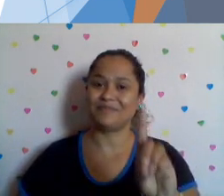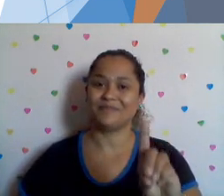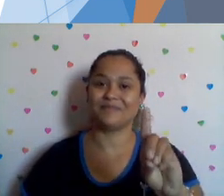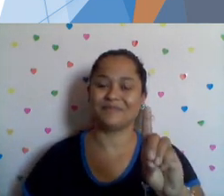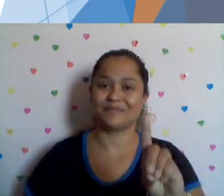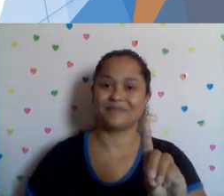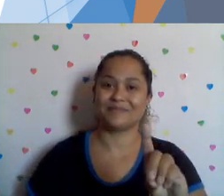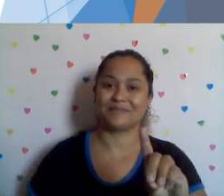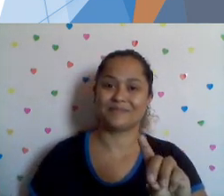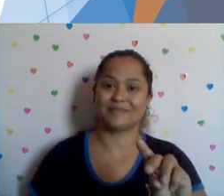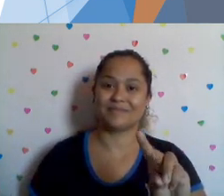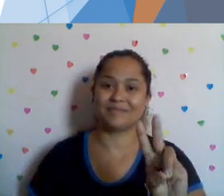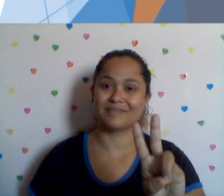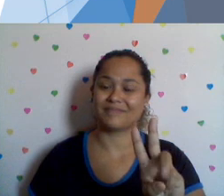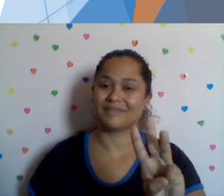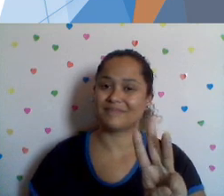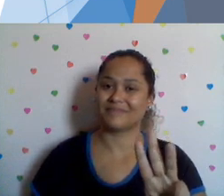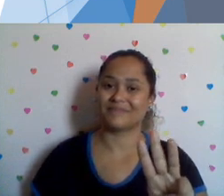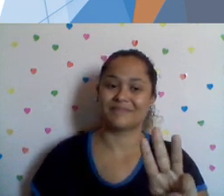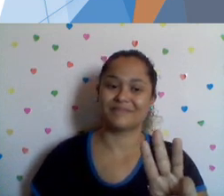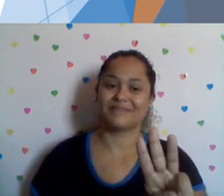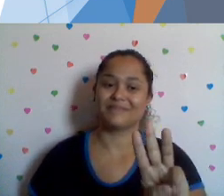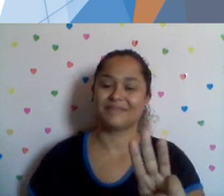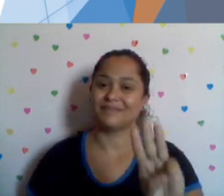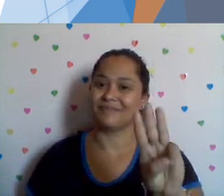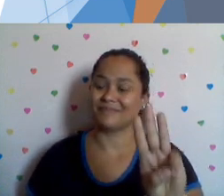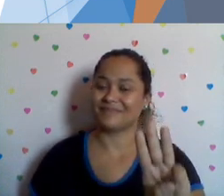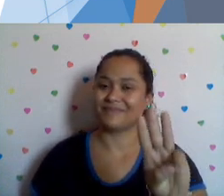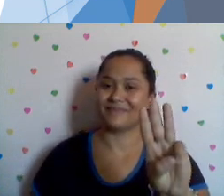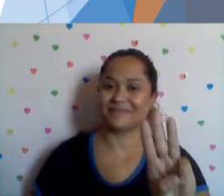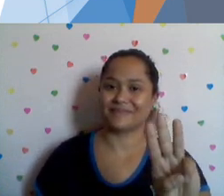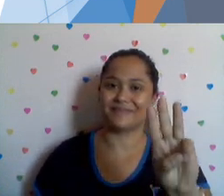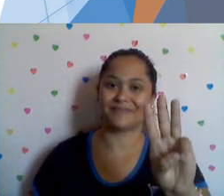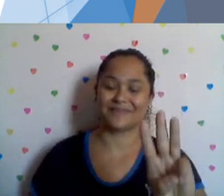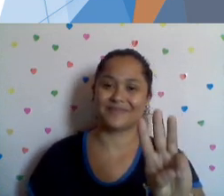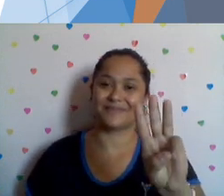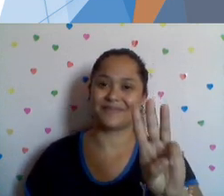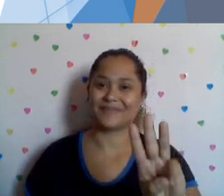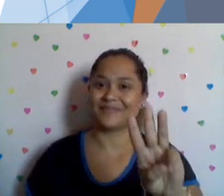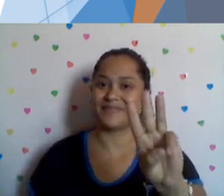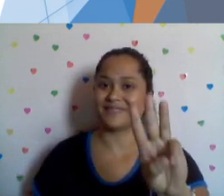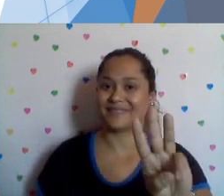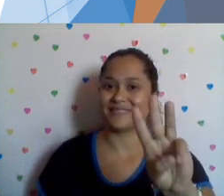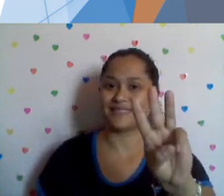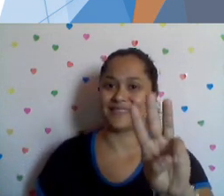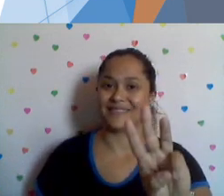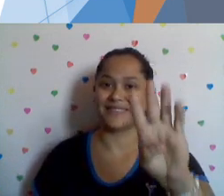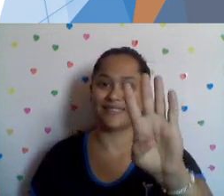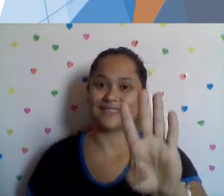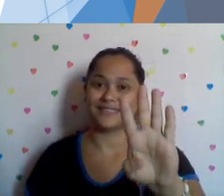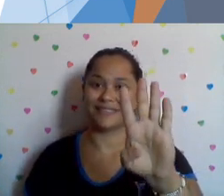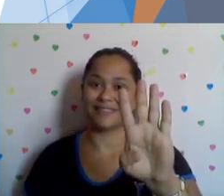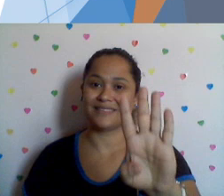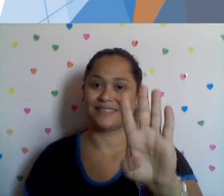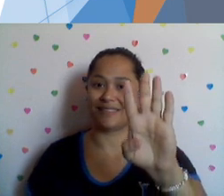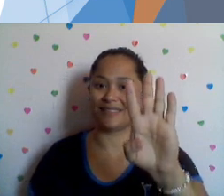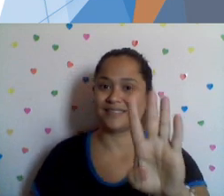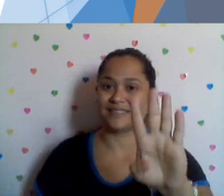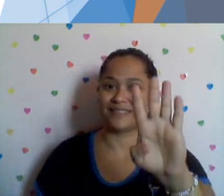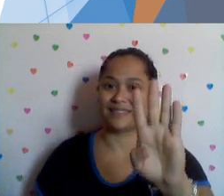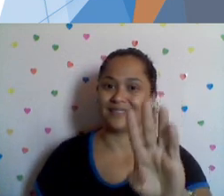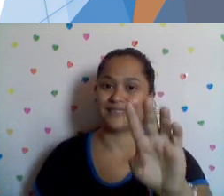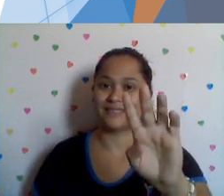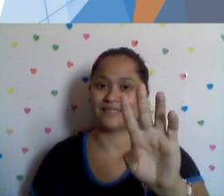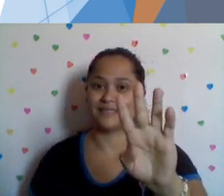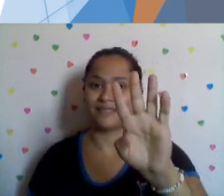Um é como a varinha, dois é como um patinho, três é o é para trás, quatro a cadeira